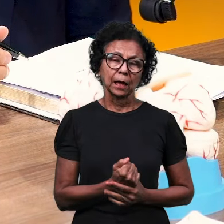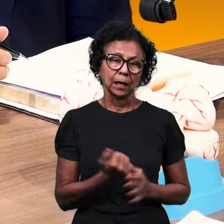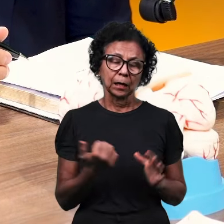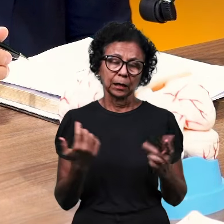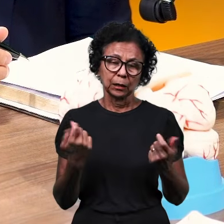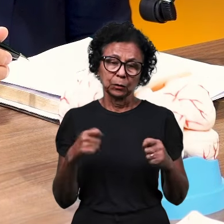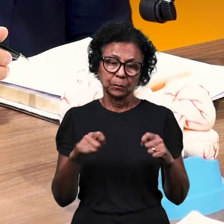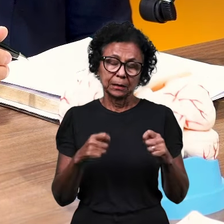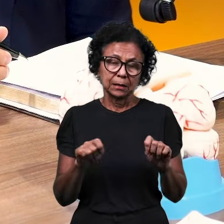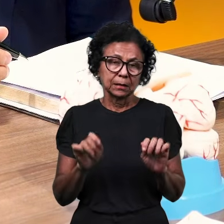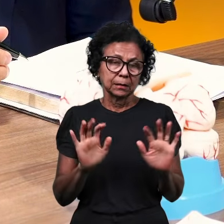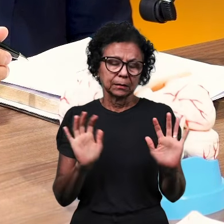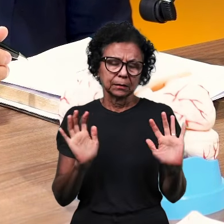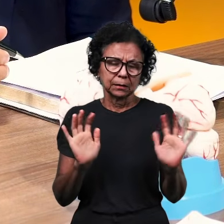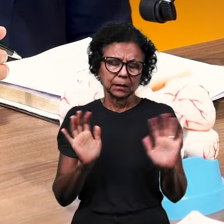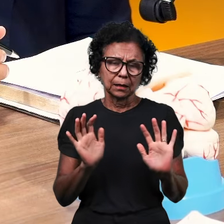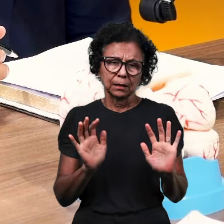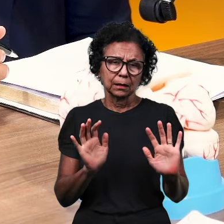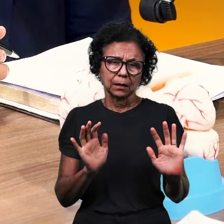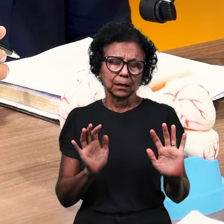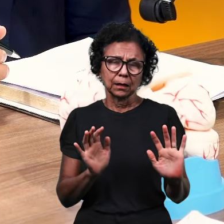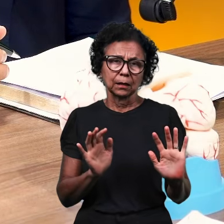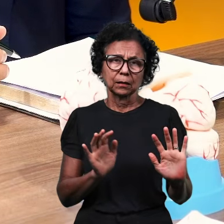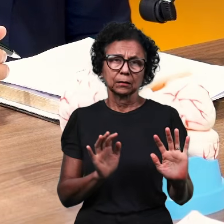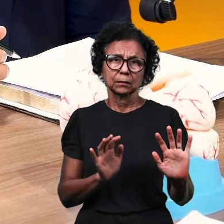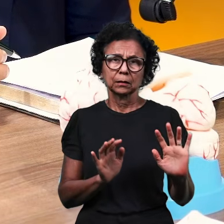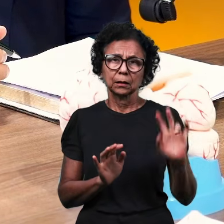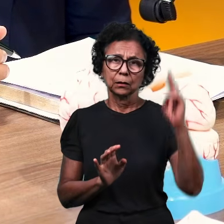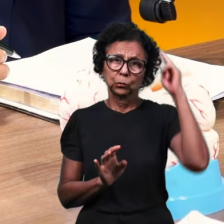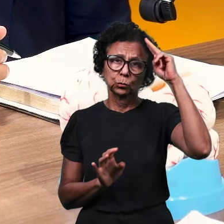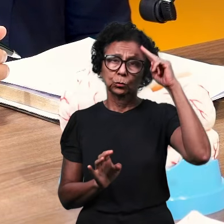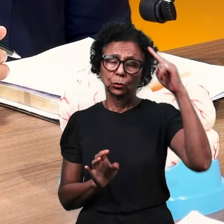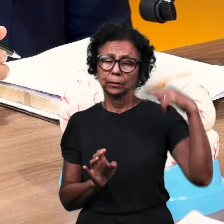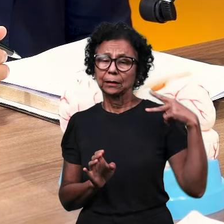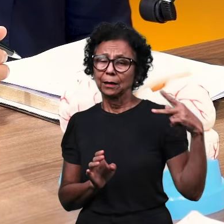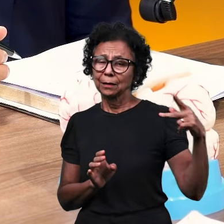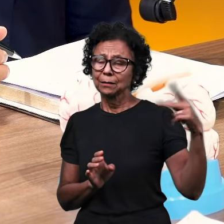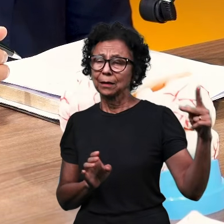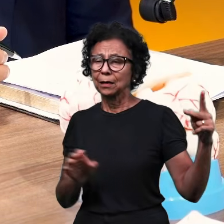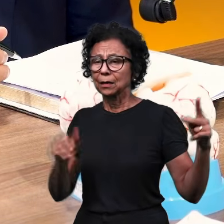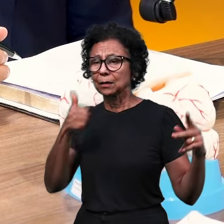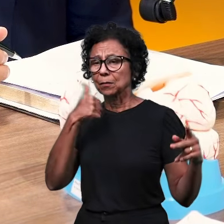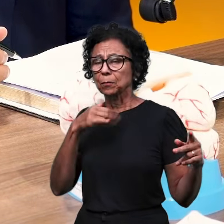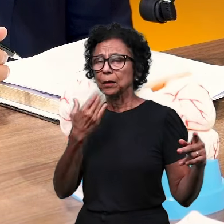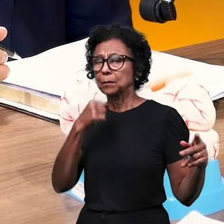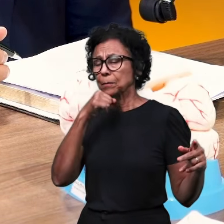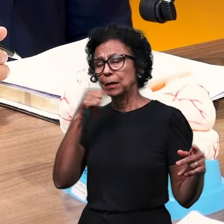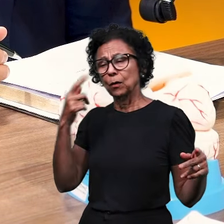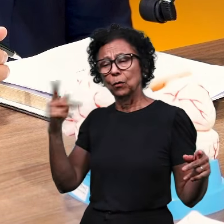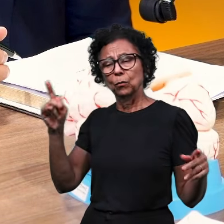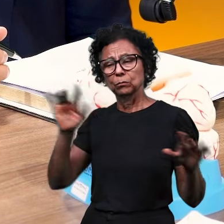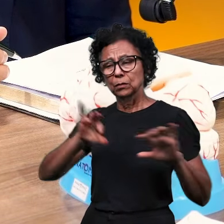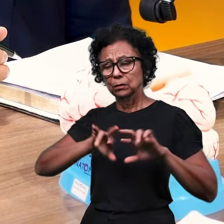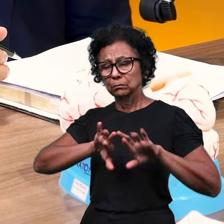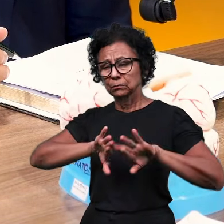se desvincular do sonho do pai realizar essa formação que o pai deseja, enfim.